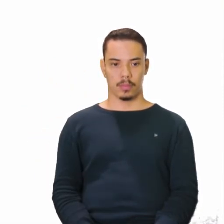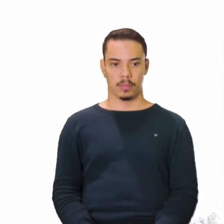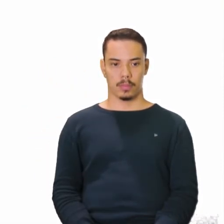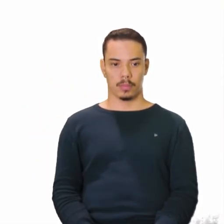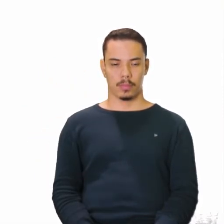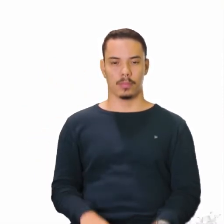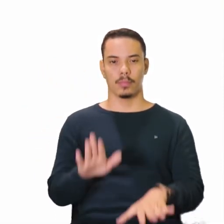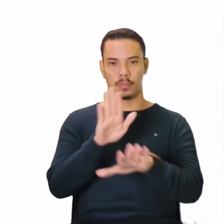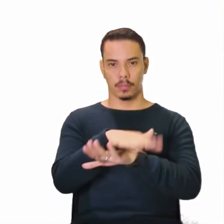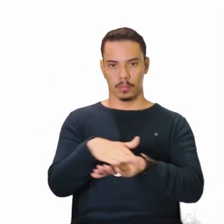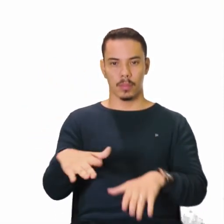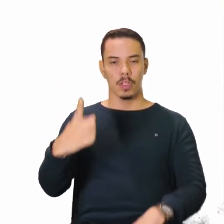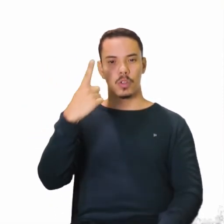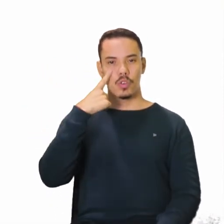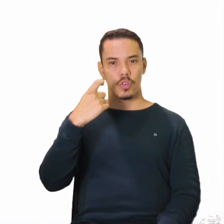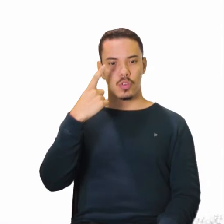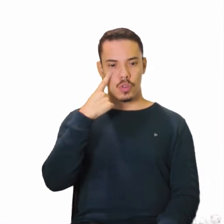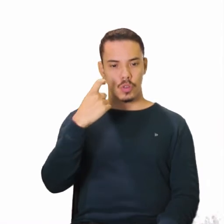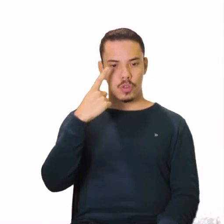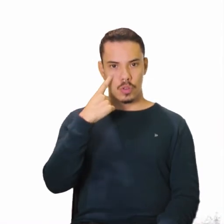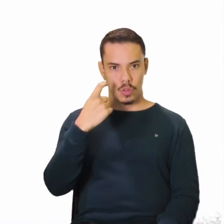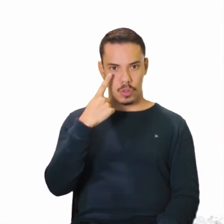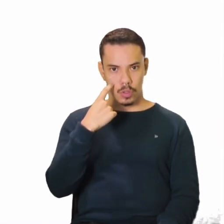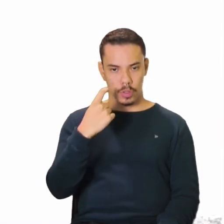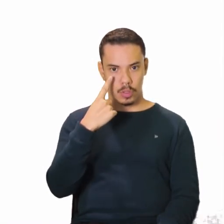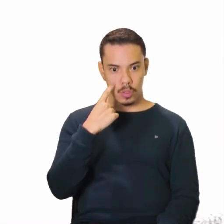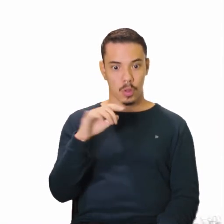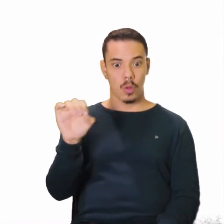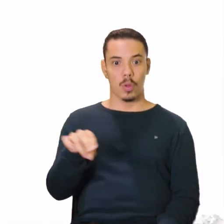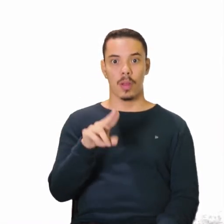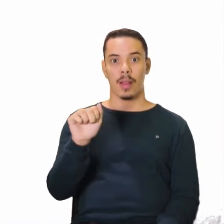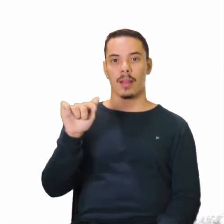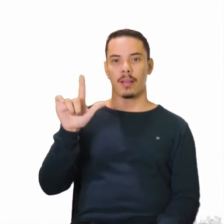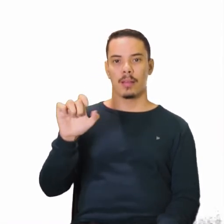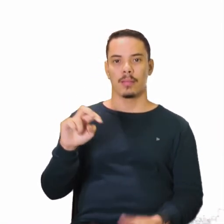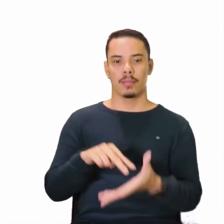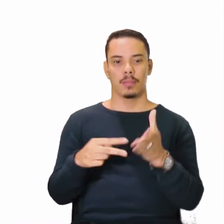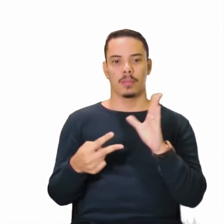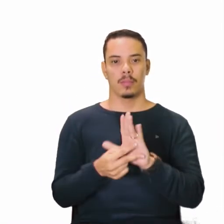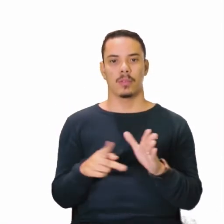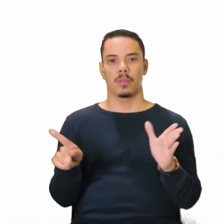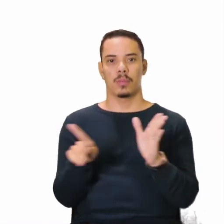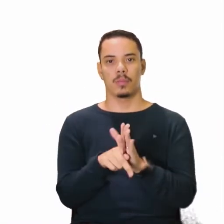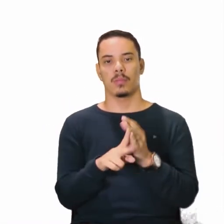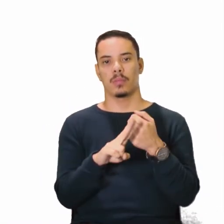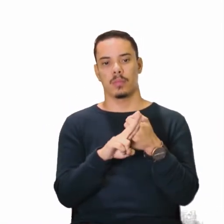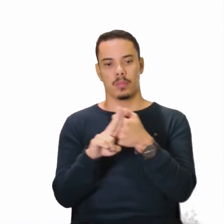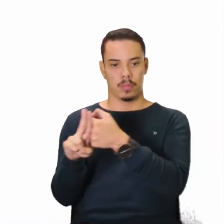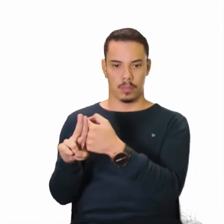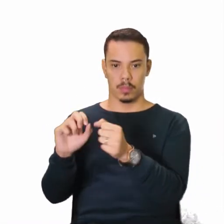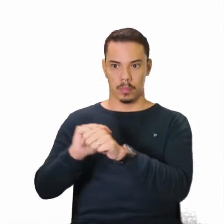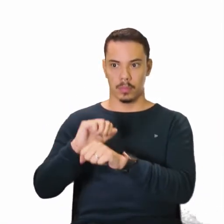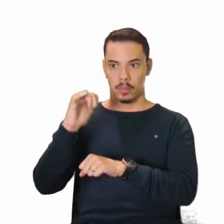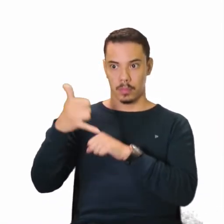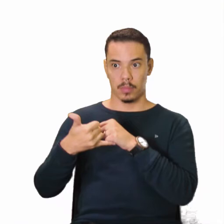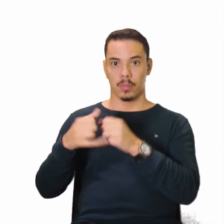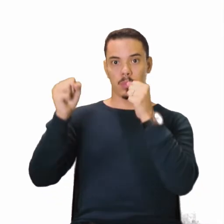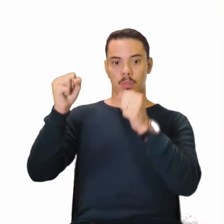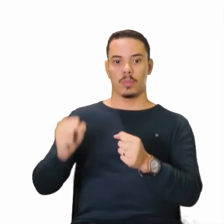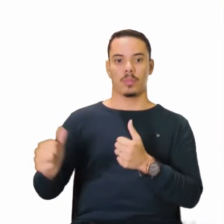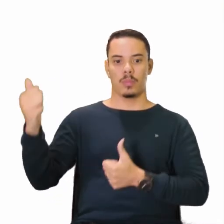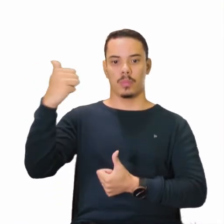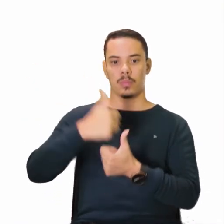Aquela criança chorou. Ó, aquela é o pronome adjetivo, porque eu posso substituir assim: